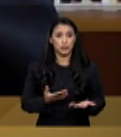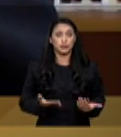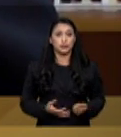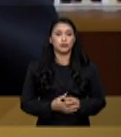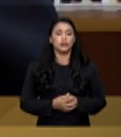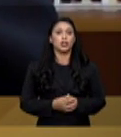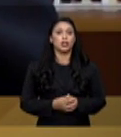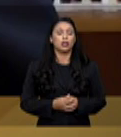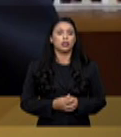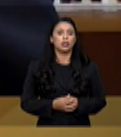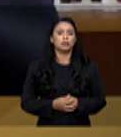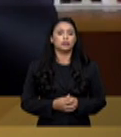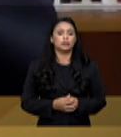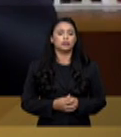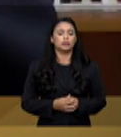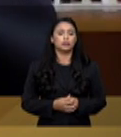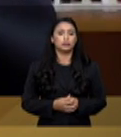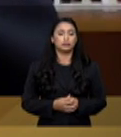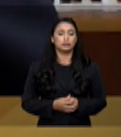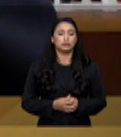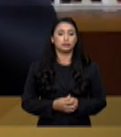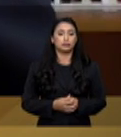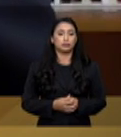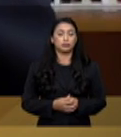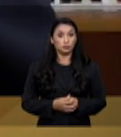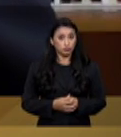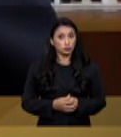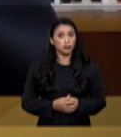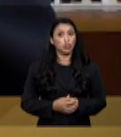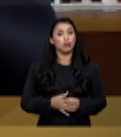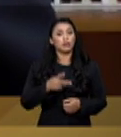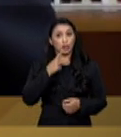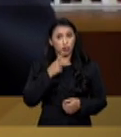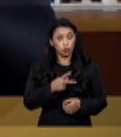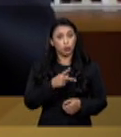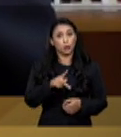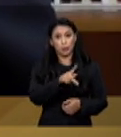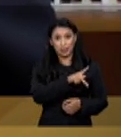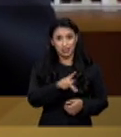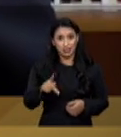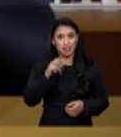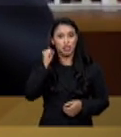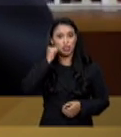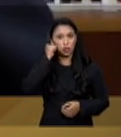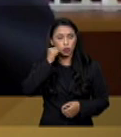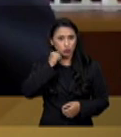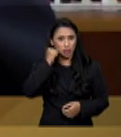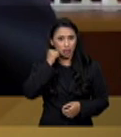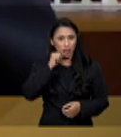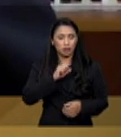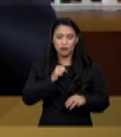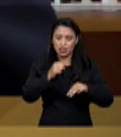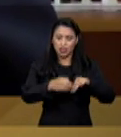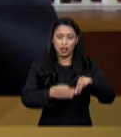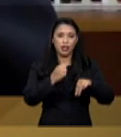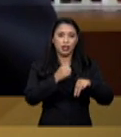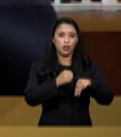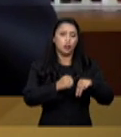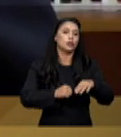relator Roberto Barroso. Ao presidente do Senado Federal que, na omissão dos líderes